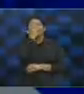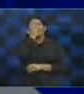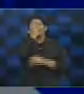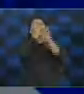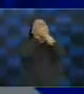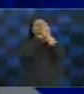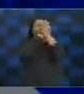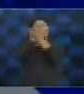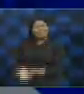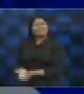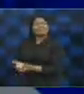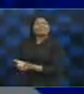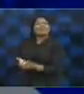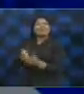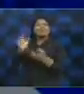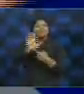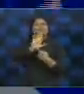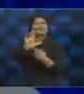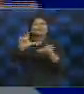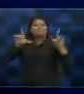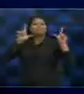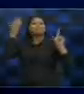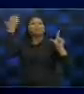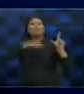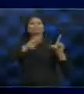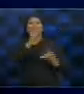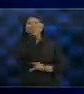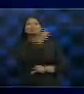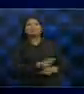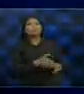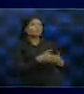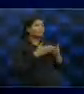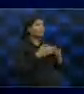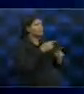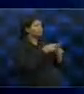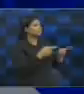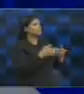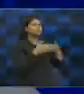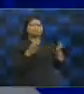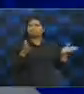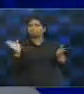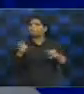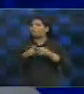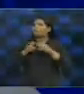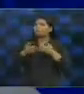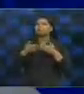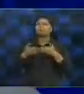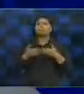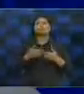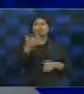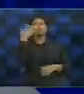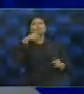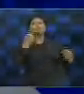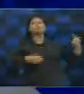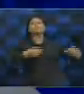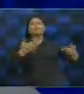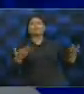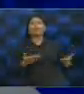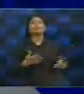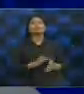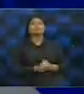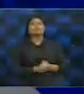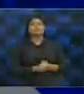aos candidatos que, por favor, mantivessem o espaço do candidato do Jardim de Infância, que eu quero falar com maturidade para o povo. Muito